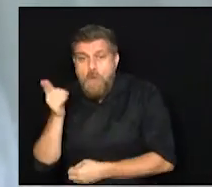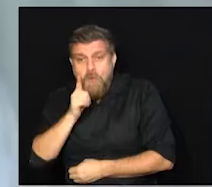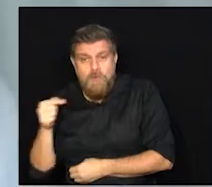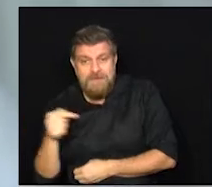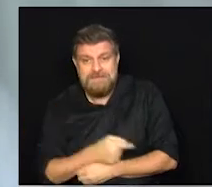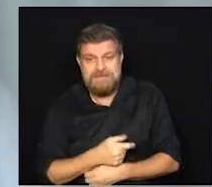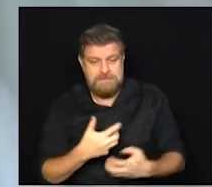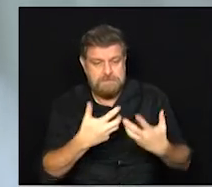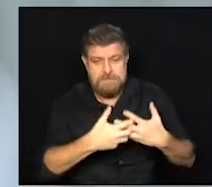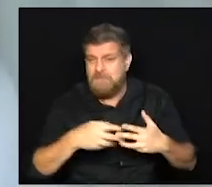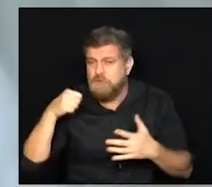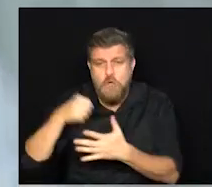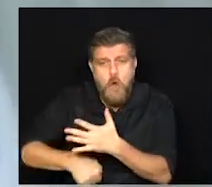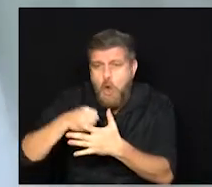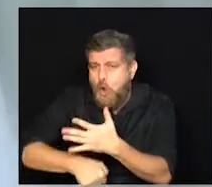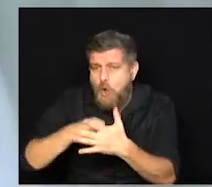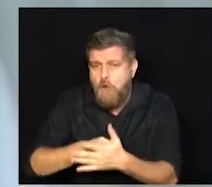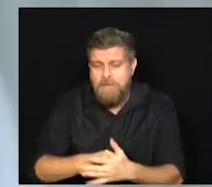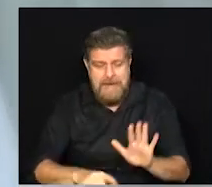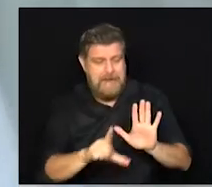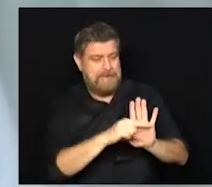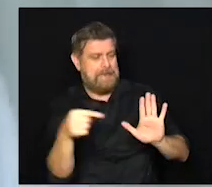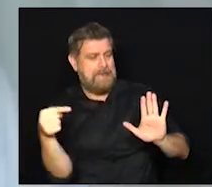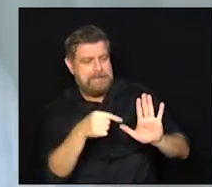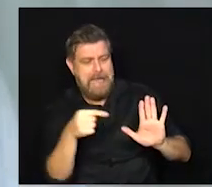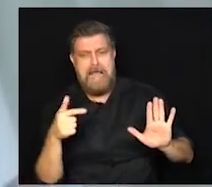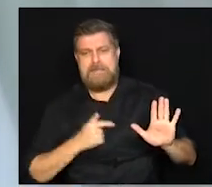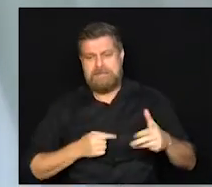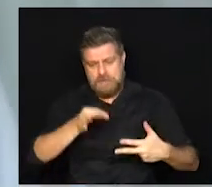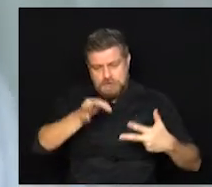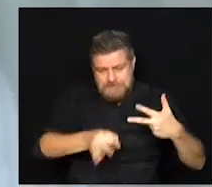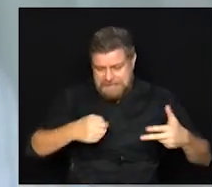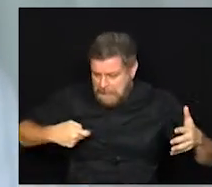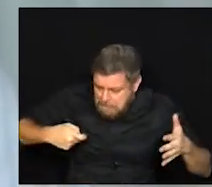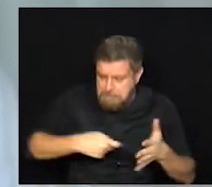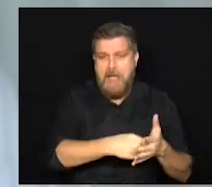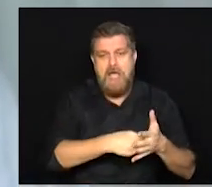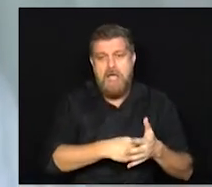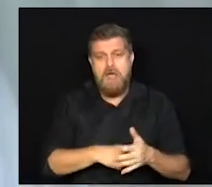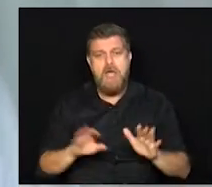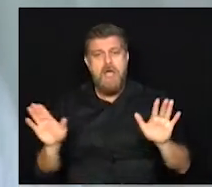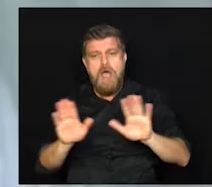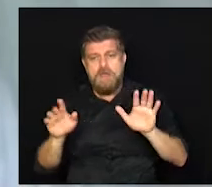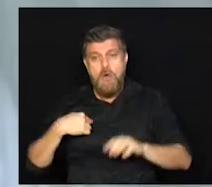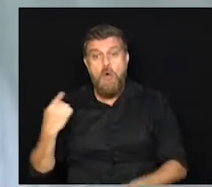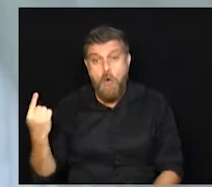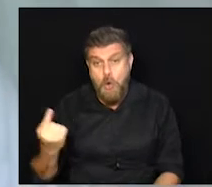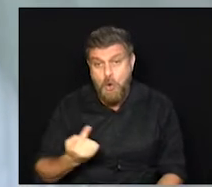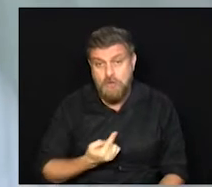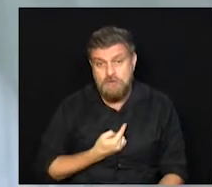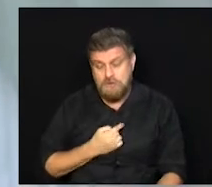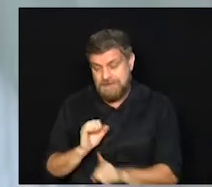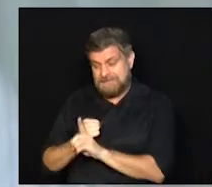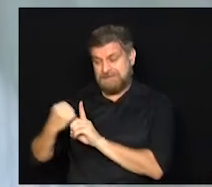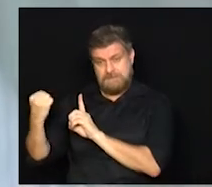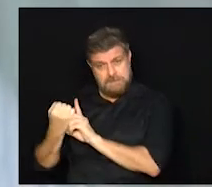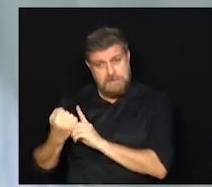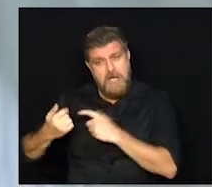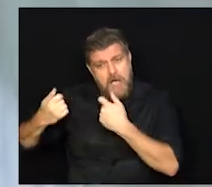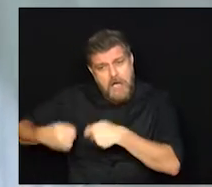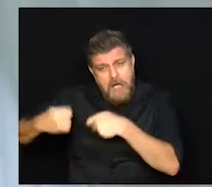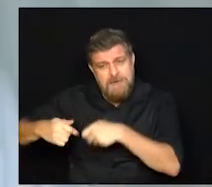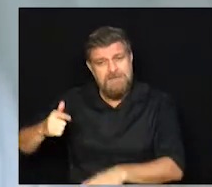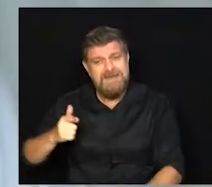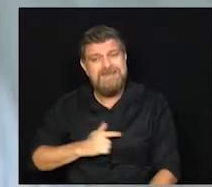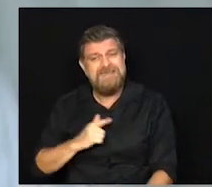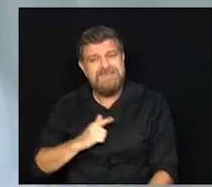só cobrar, né, do legislativo, do judiciário, do executivo. Nós, enquanto sociedade, precisamos ter a